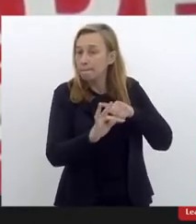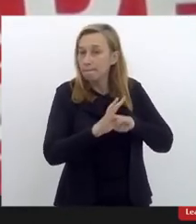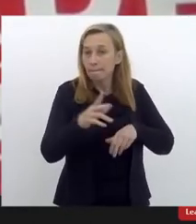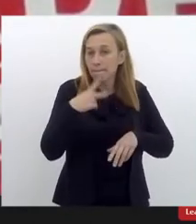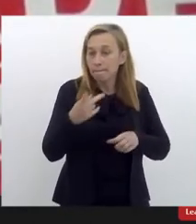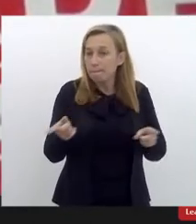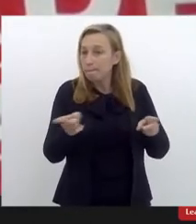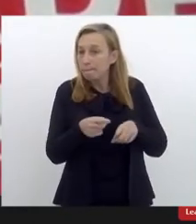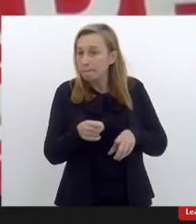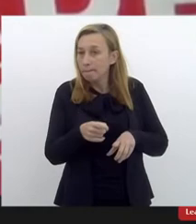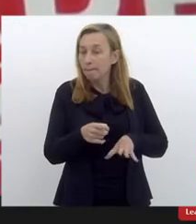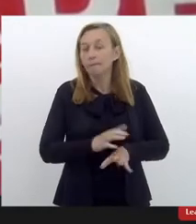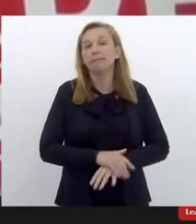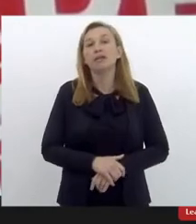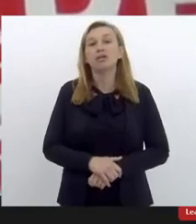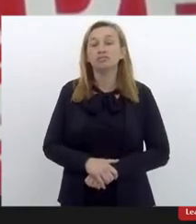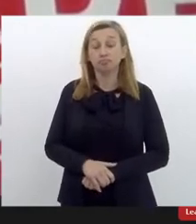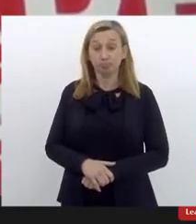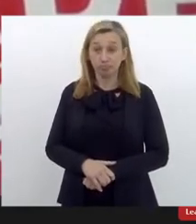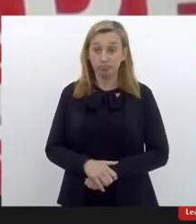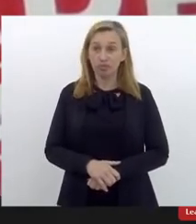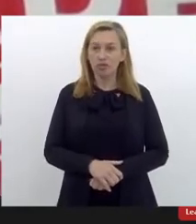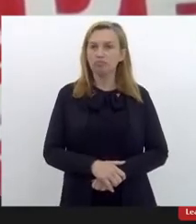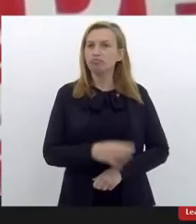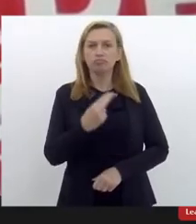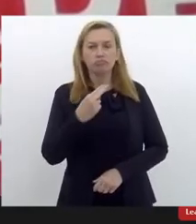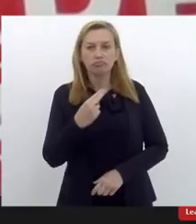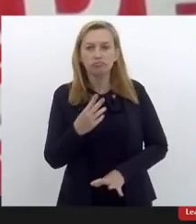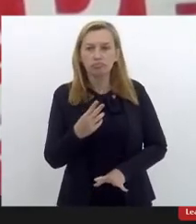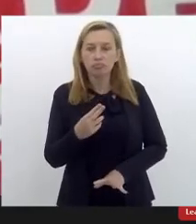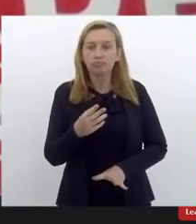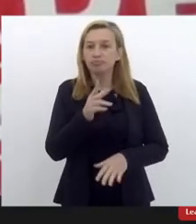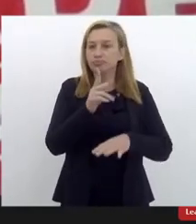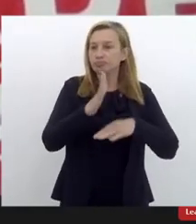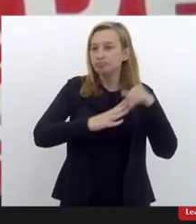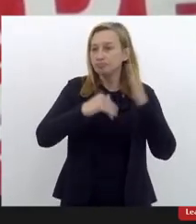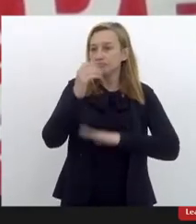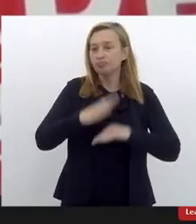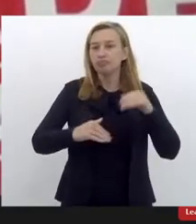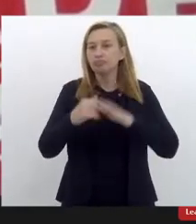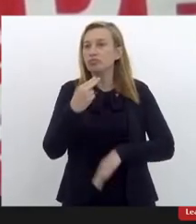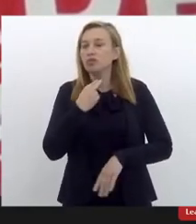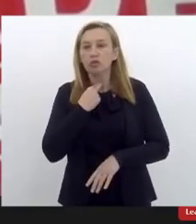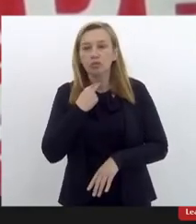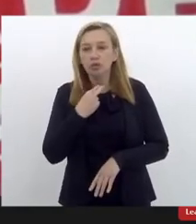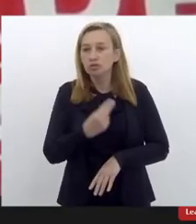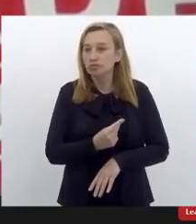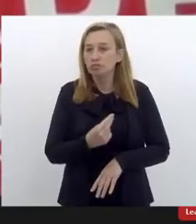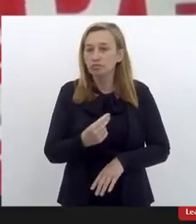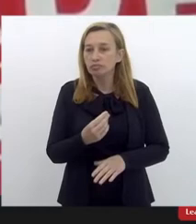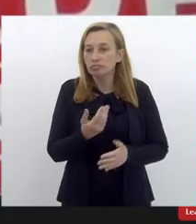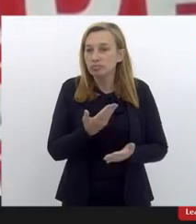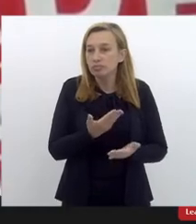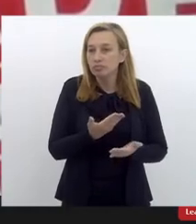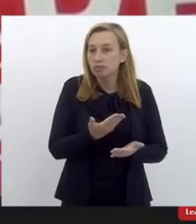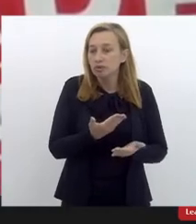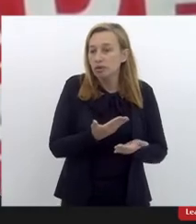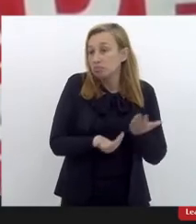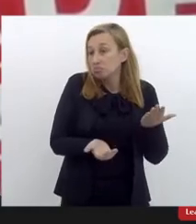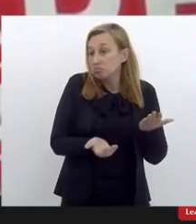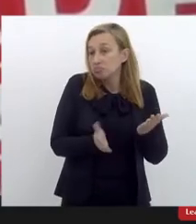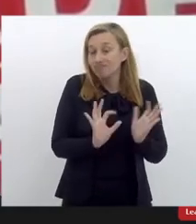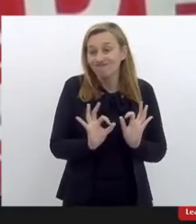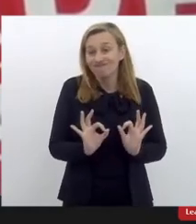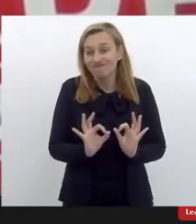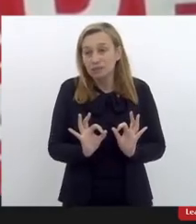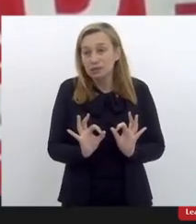num certo sentido, nós papamos mosca, né? Eles não podem, os profissionais não podem ser remunerados pela sua atual titulação,